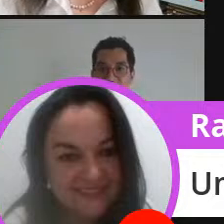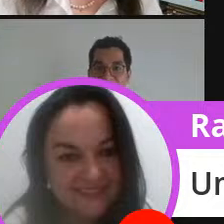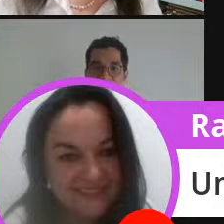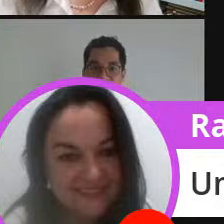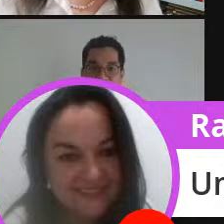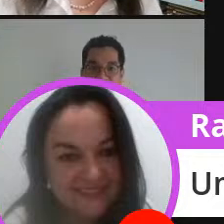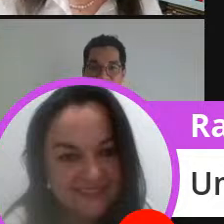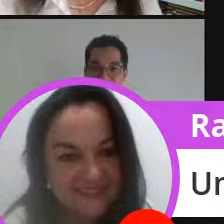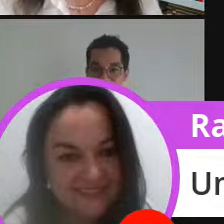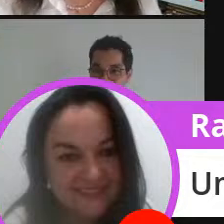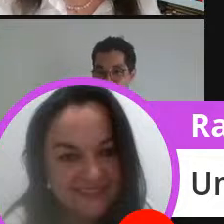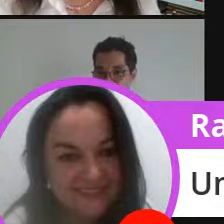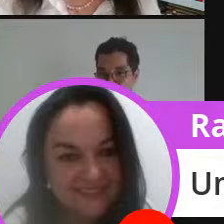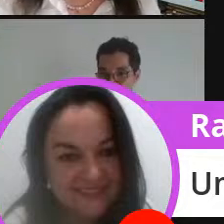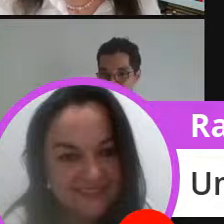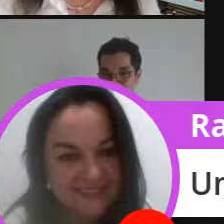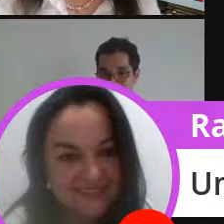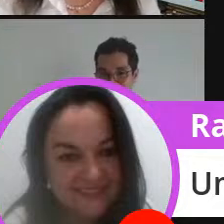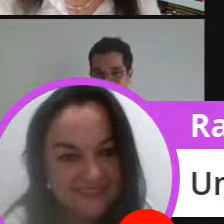Aqui, professora.